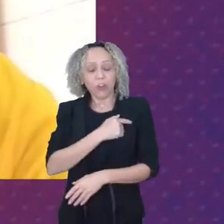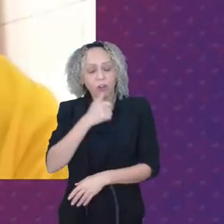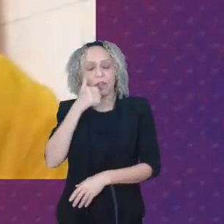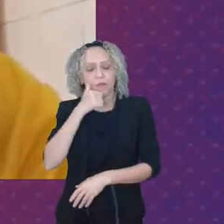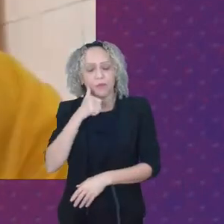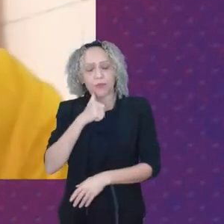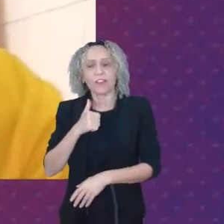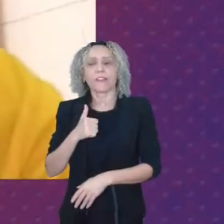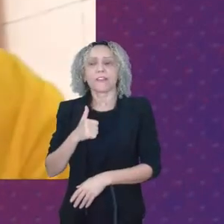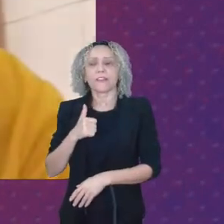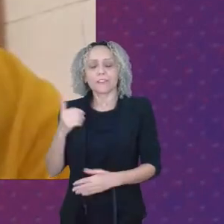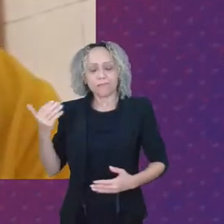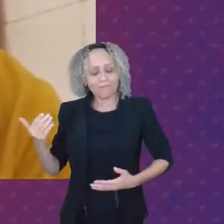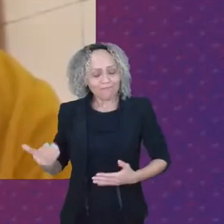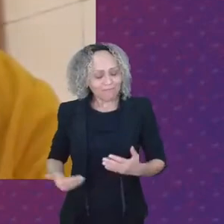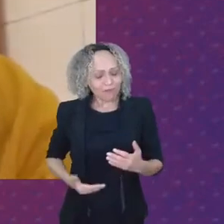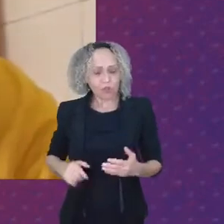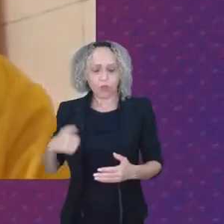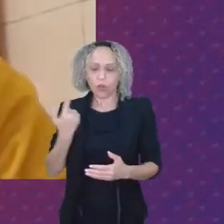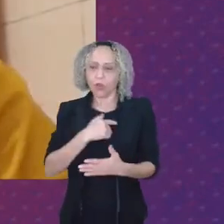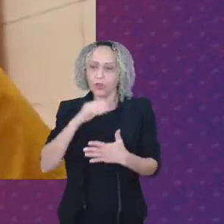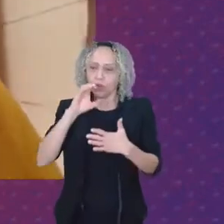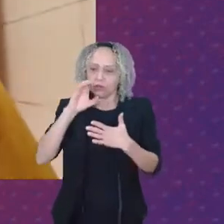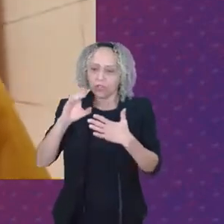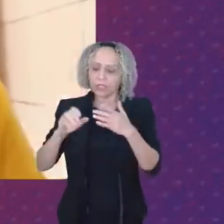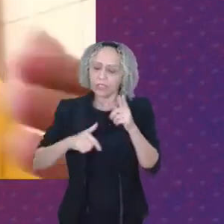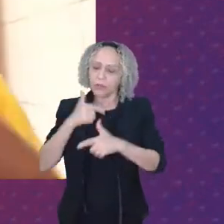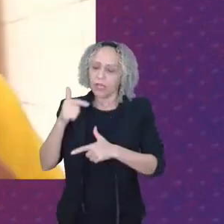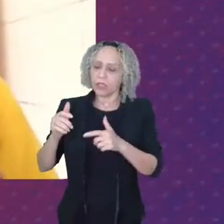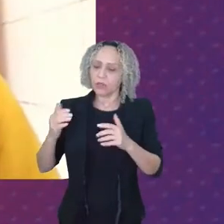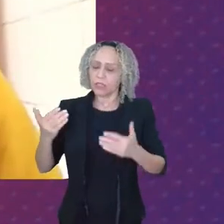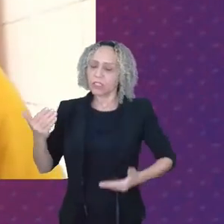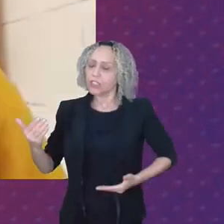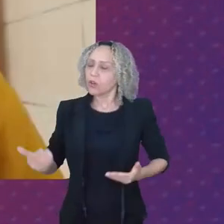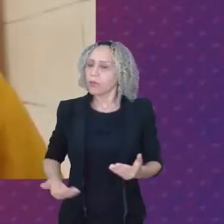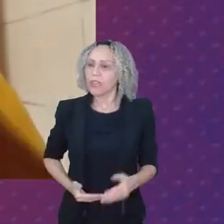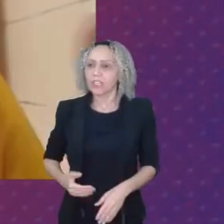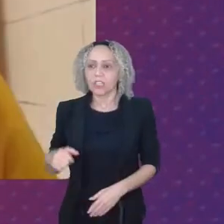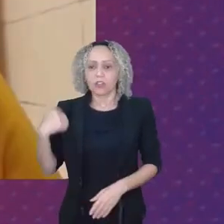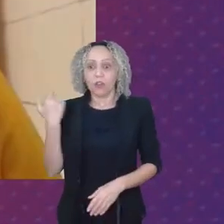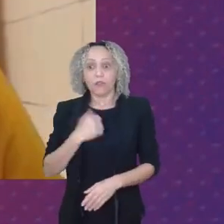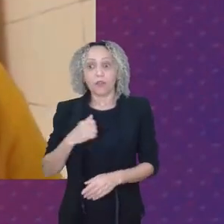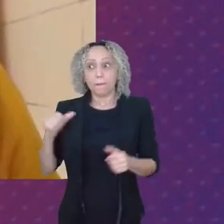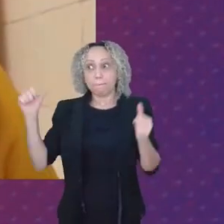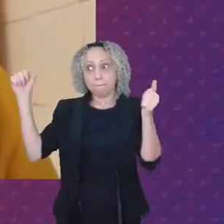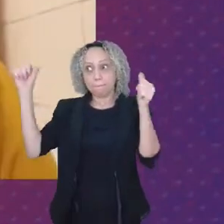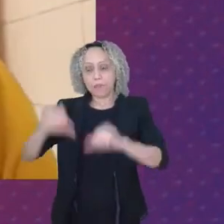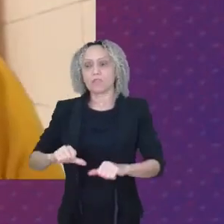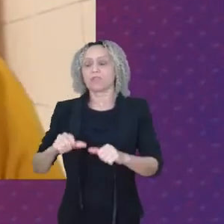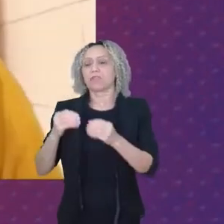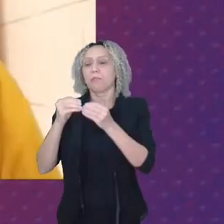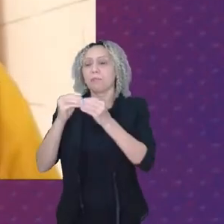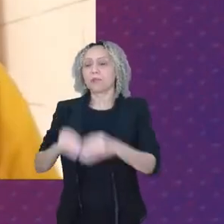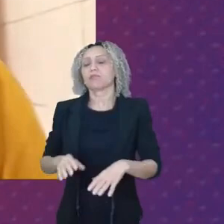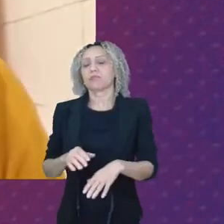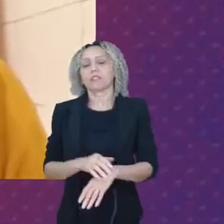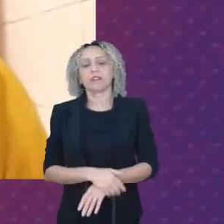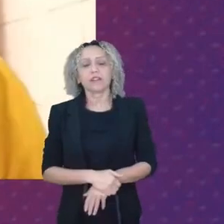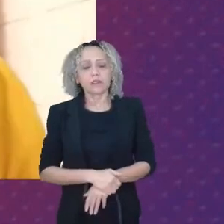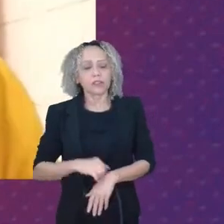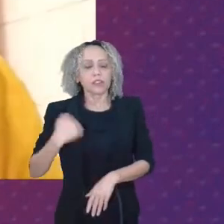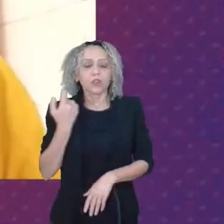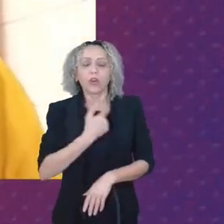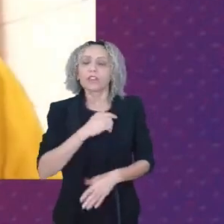atingidos, nós, enquanto classe trabalhadora. E a nossa categoria, né, que são as trabalhadoras domésticas, e